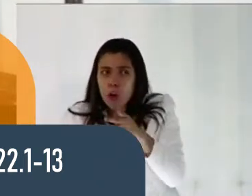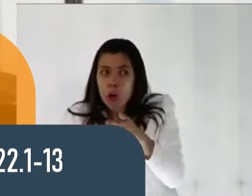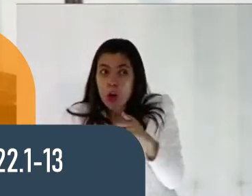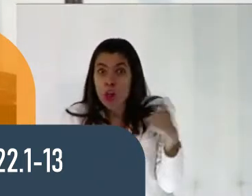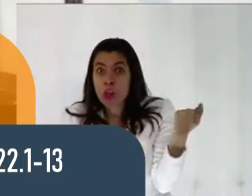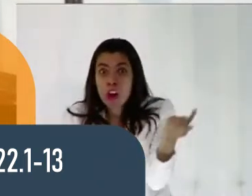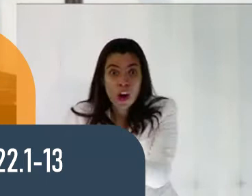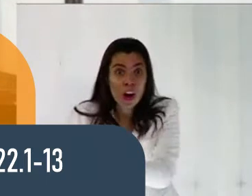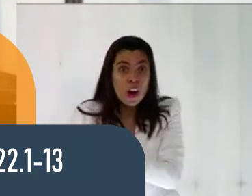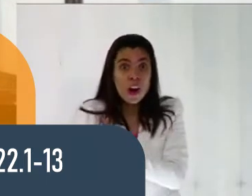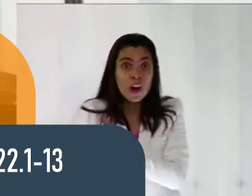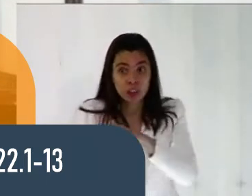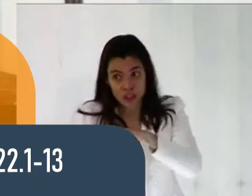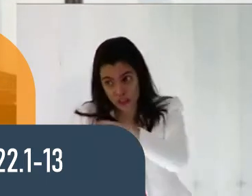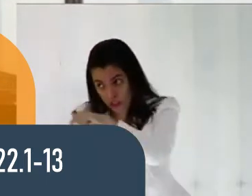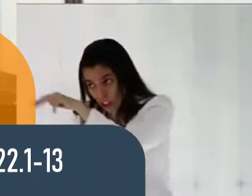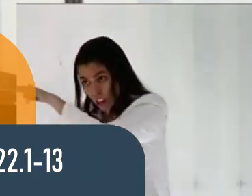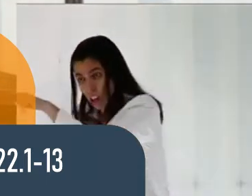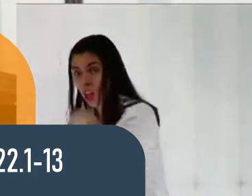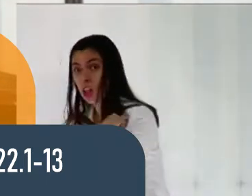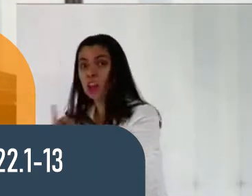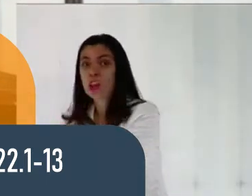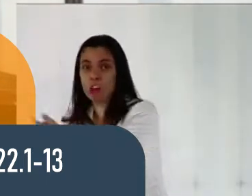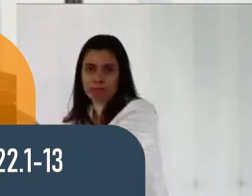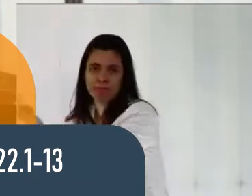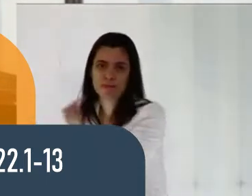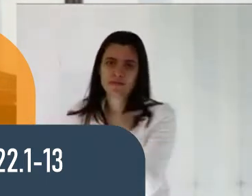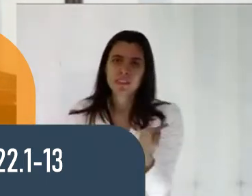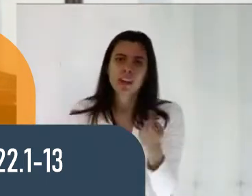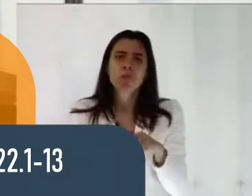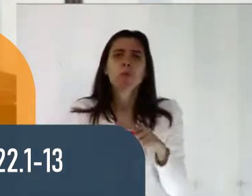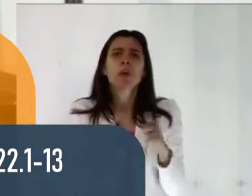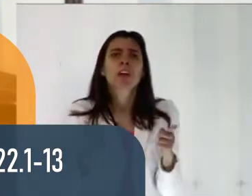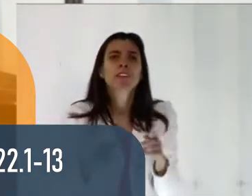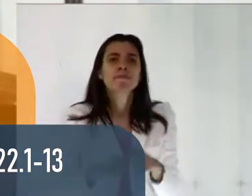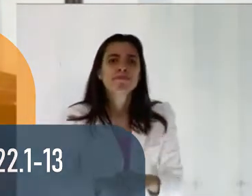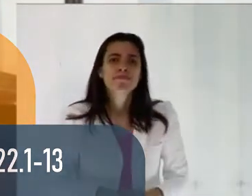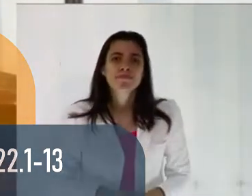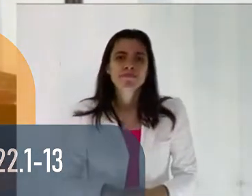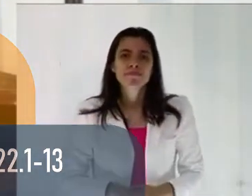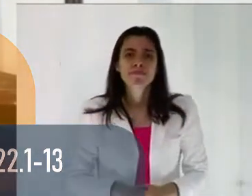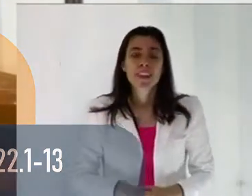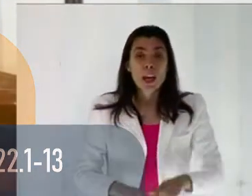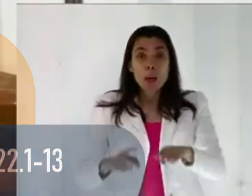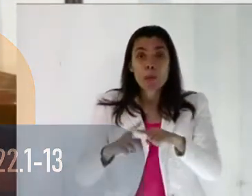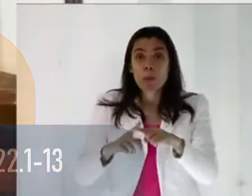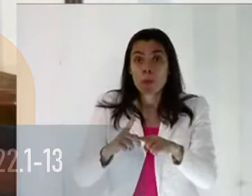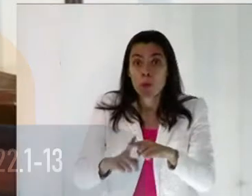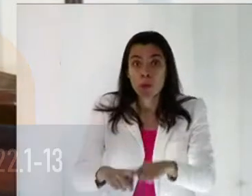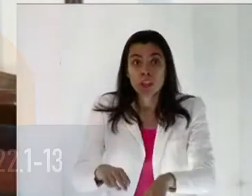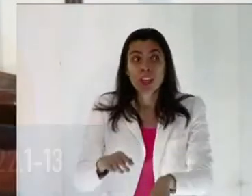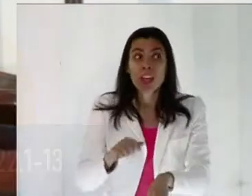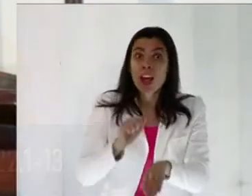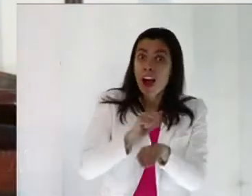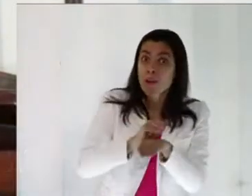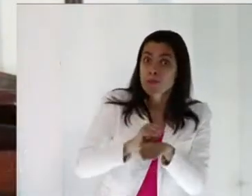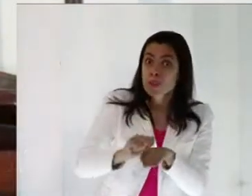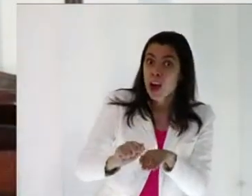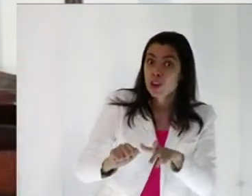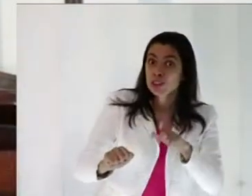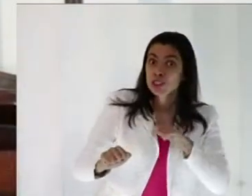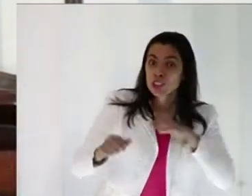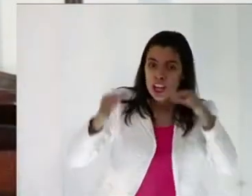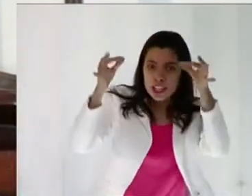palavra de Deus chega a dizer para nós que Abraão, ele foi obediente ao Senhor porque ele tinha plena certeza de que se Isaque